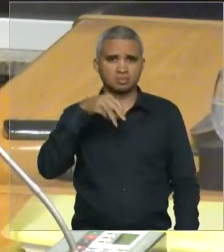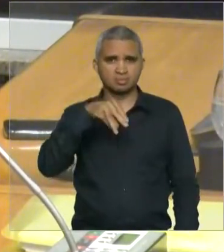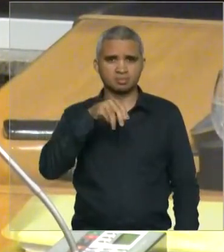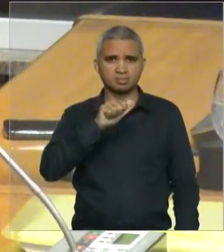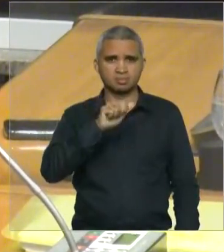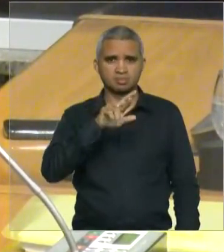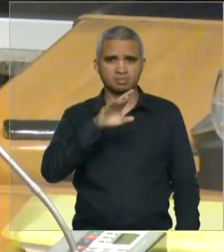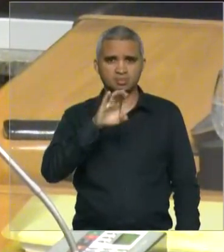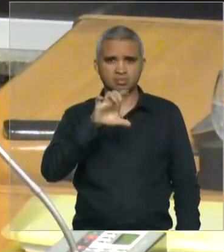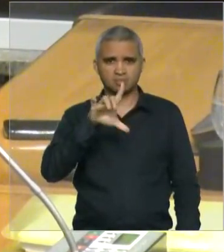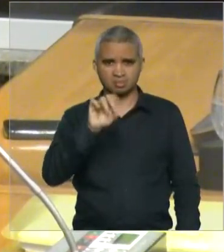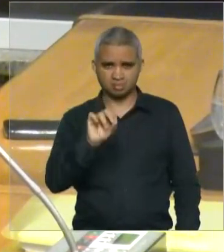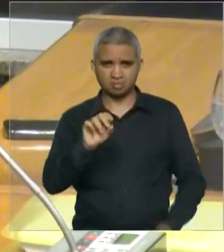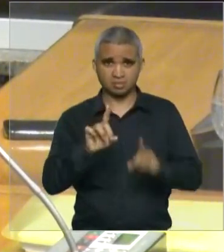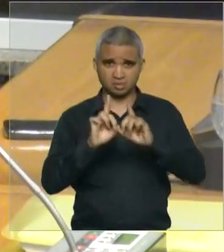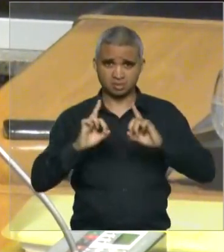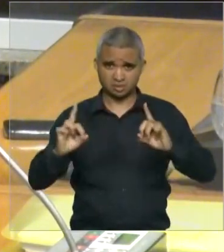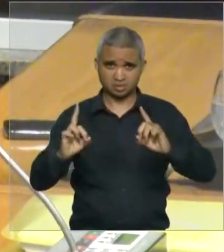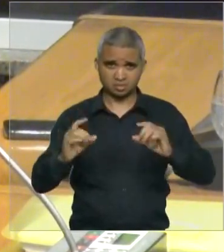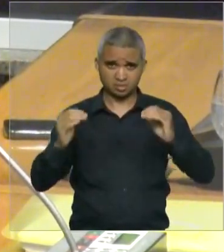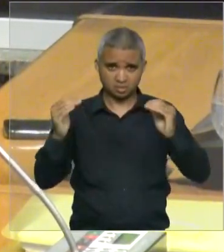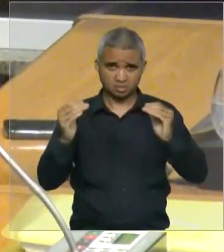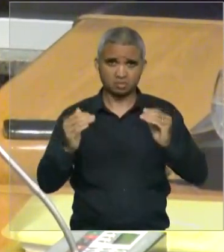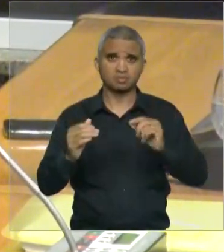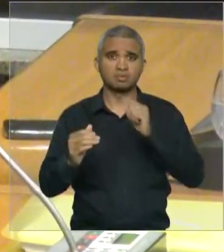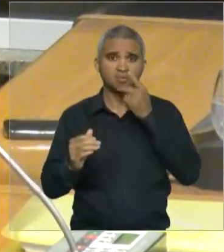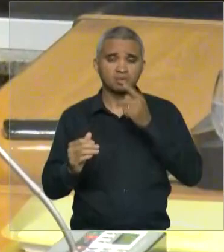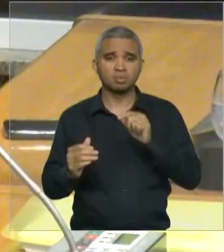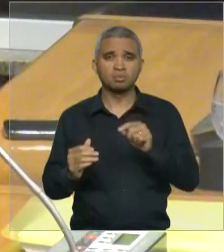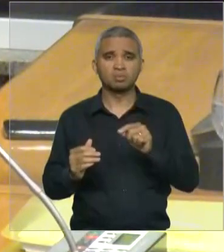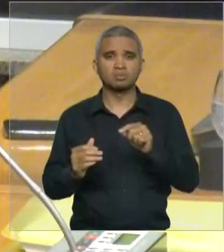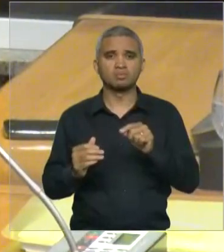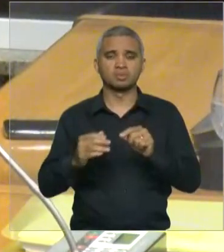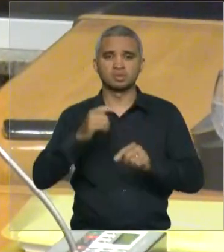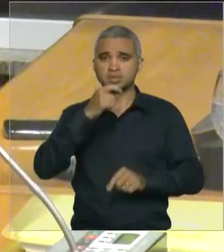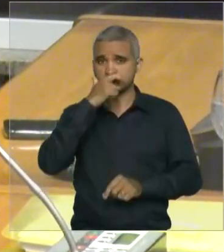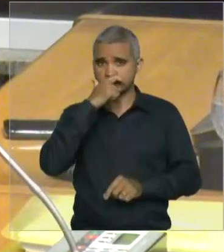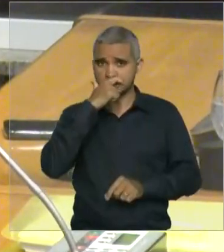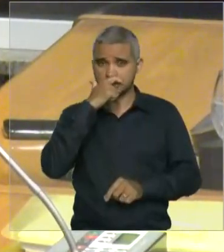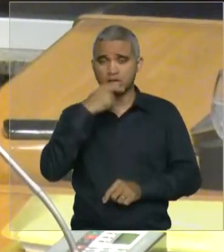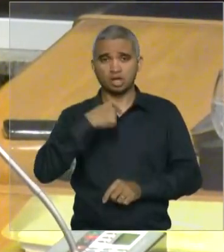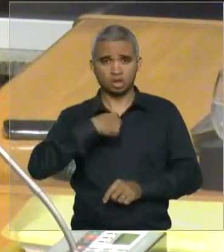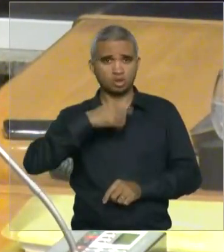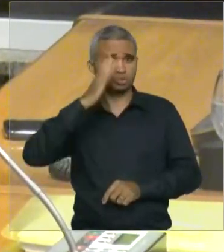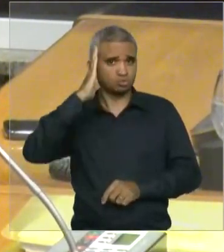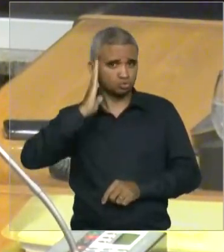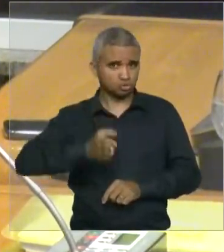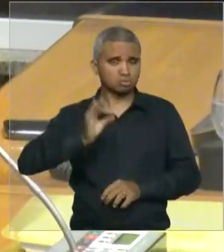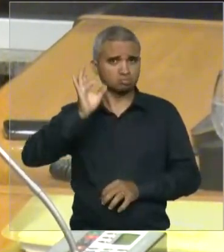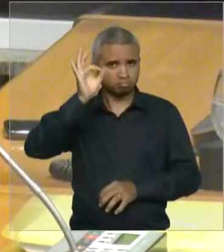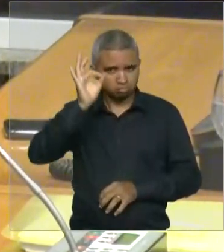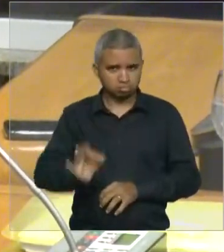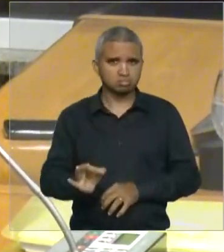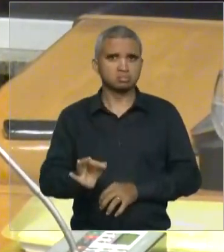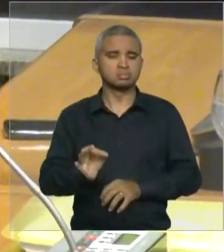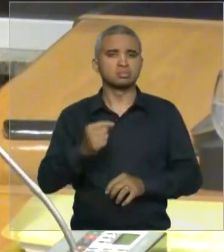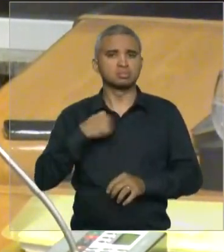Marcelo, falava comigo ao telefone e me dizia: César, eu tomei as atitudes de ordem imediata e vou apurar isso no que der e